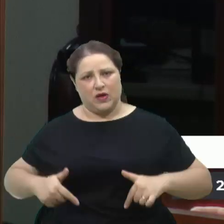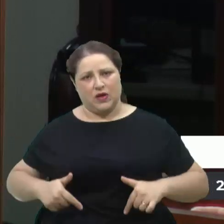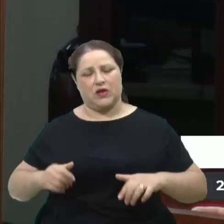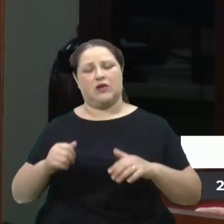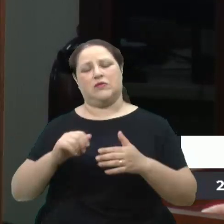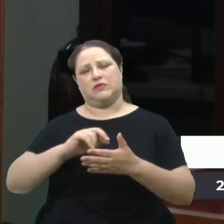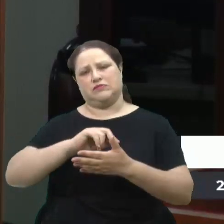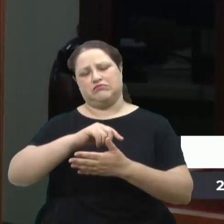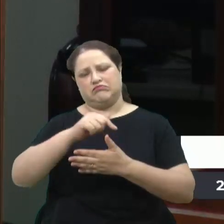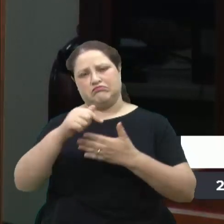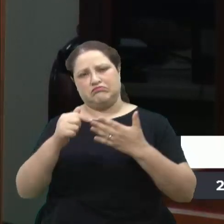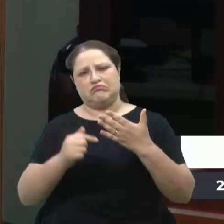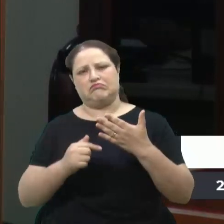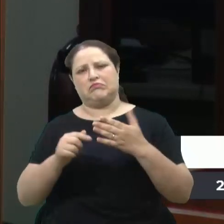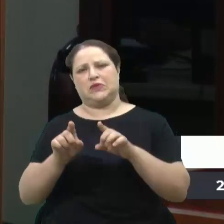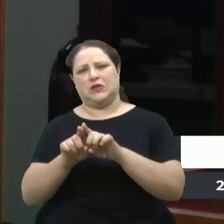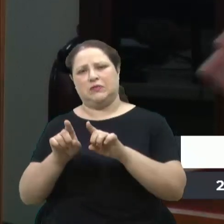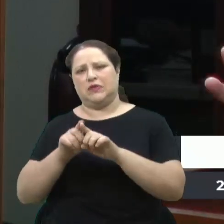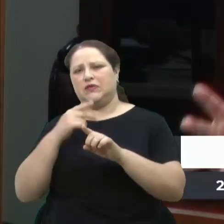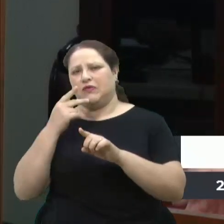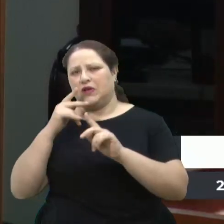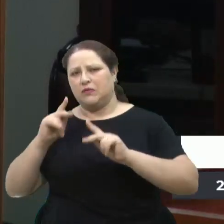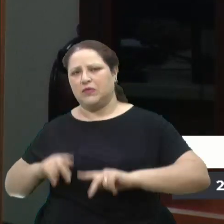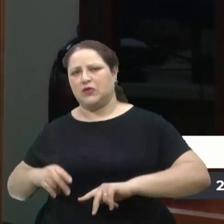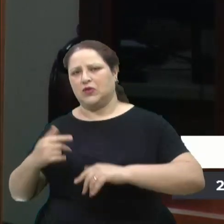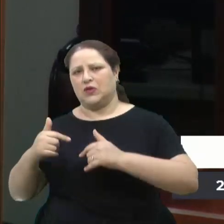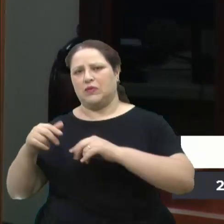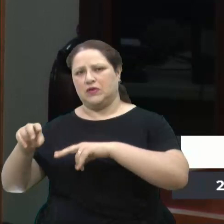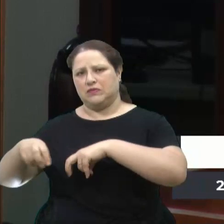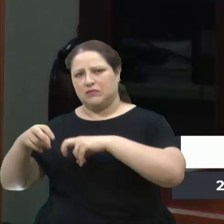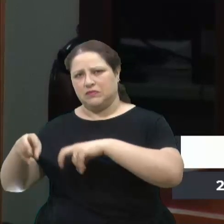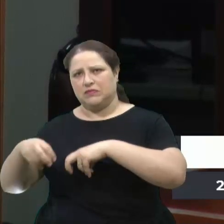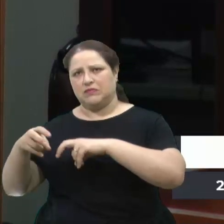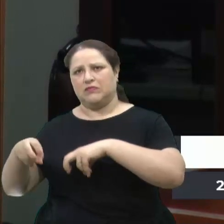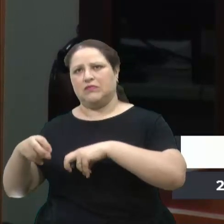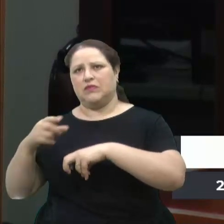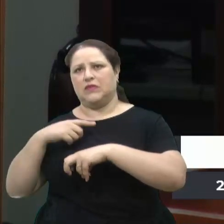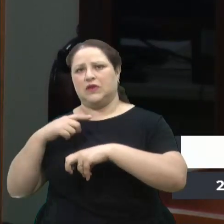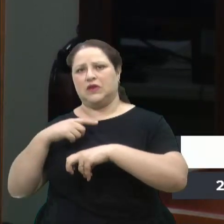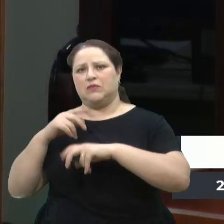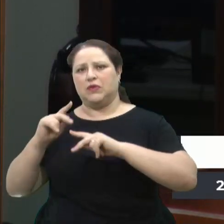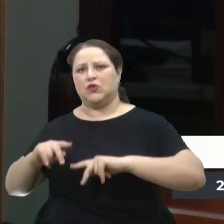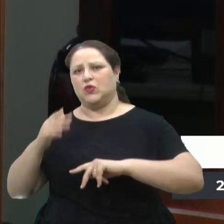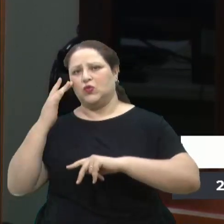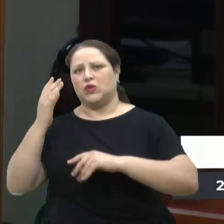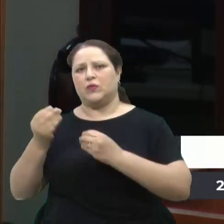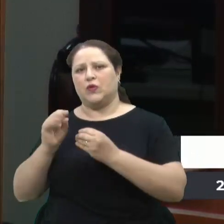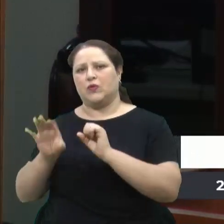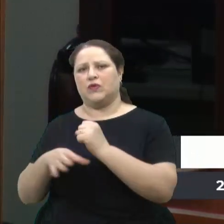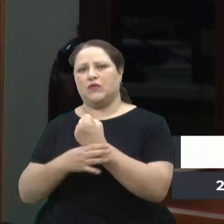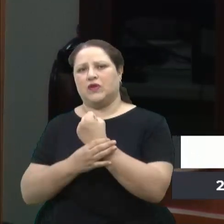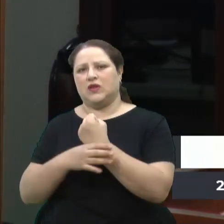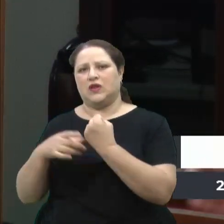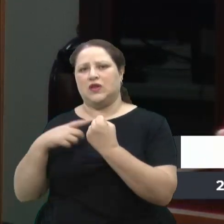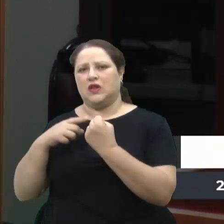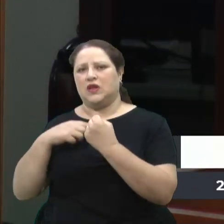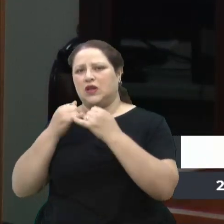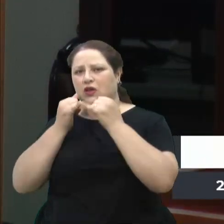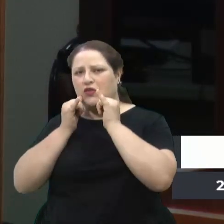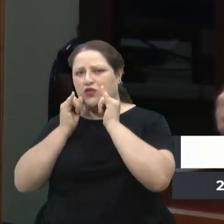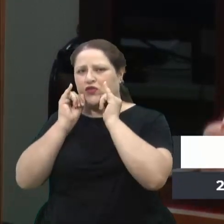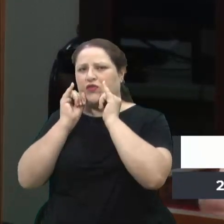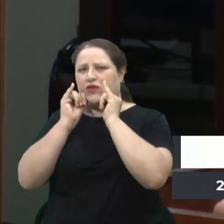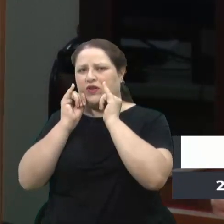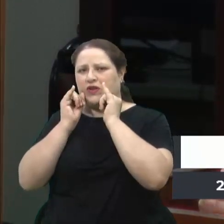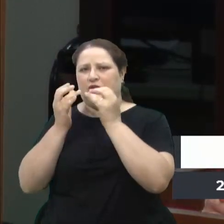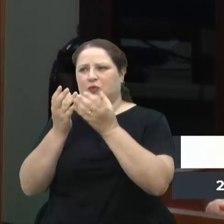para se defender da infestação terrível que os javali estão fazendo nas nossas lavouras, né? Um governo que deu